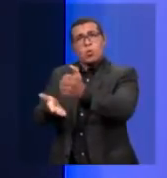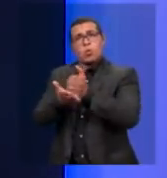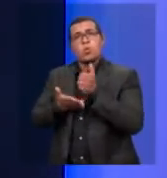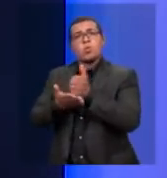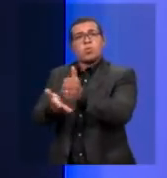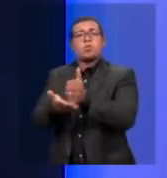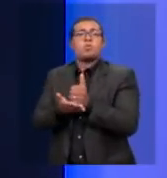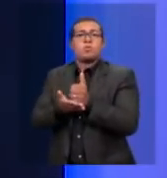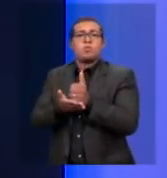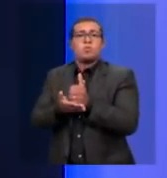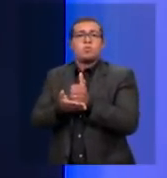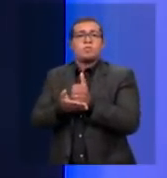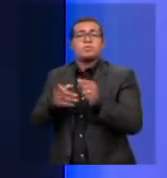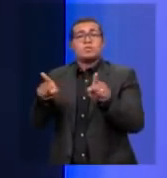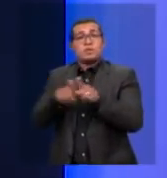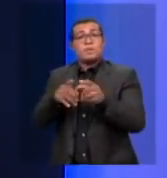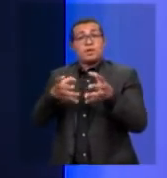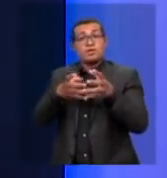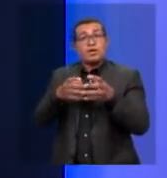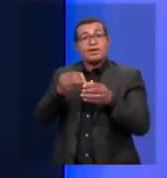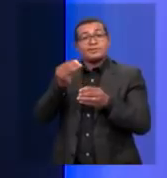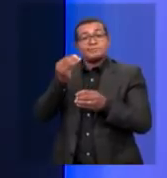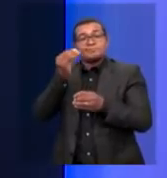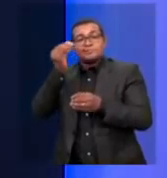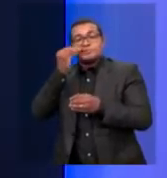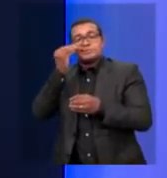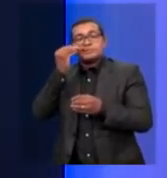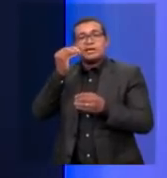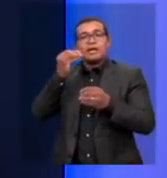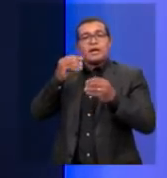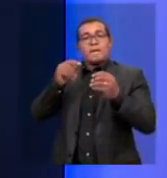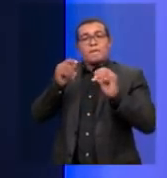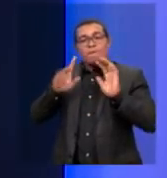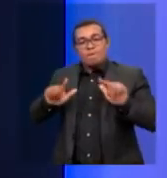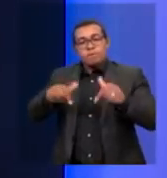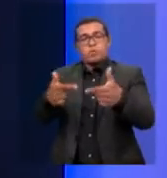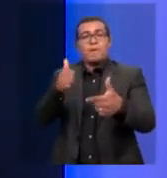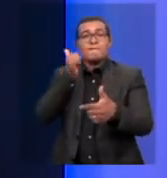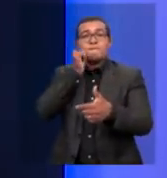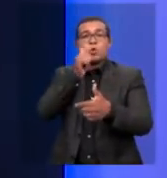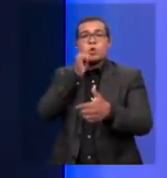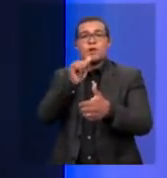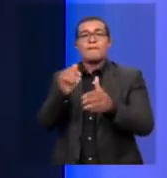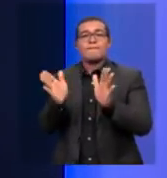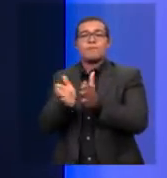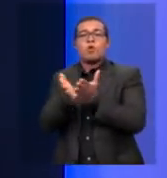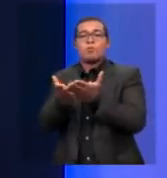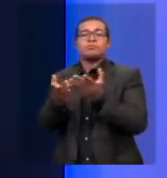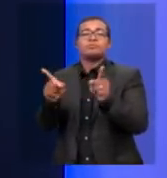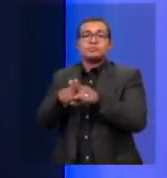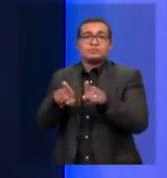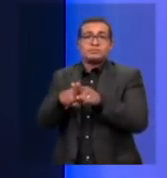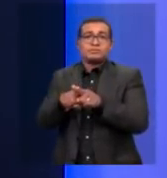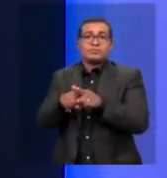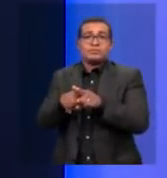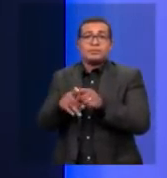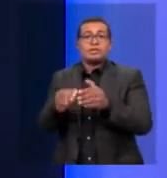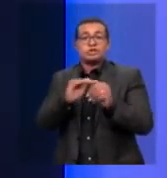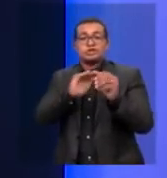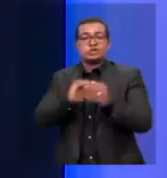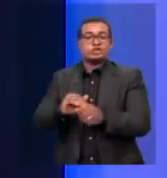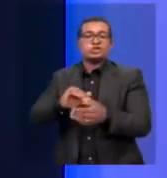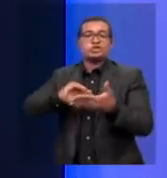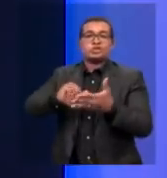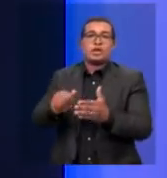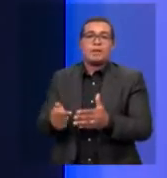combater a feminização da pobreza sabemos da importância que é a participação da mulher no empreendedorismo